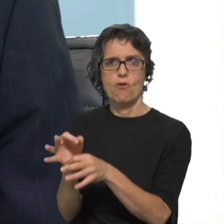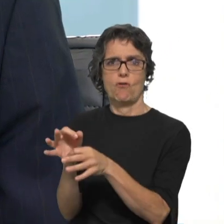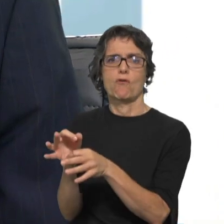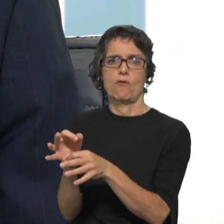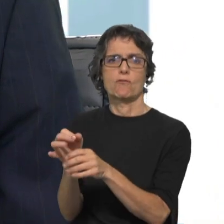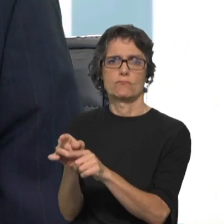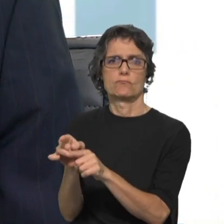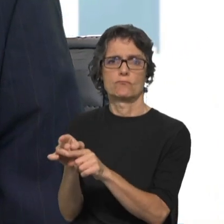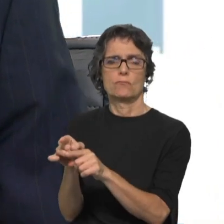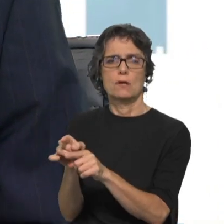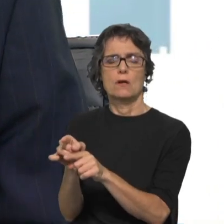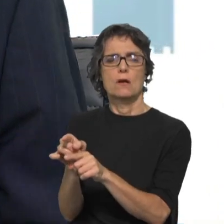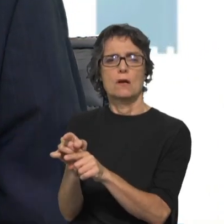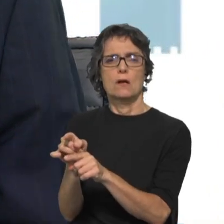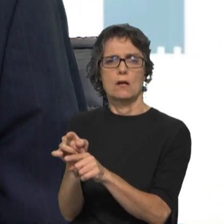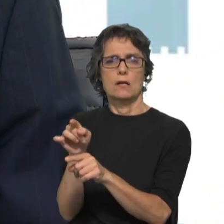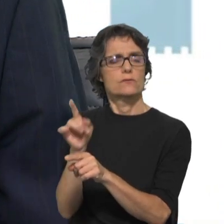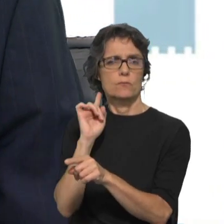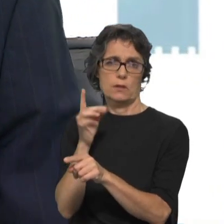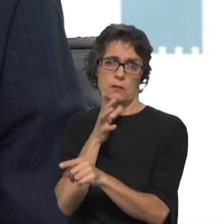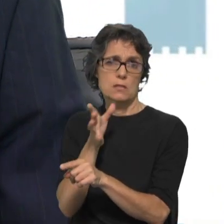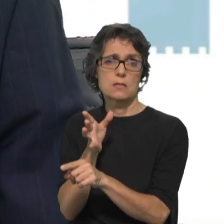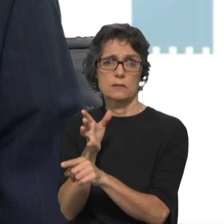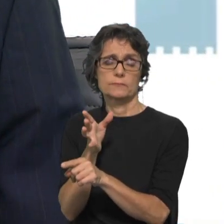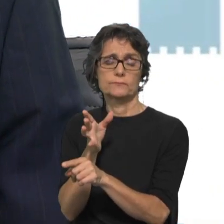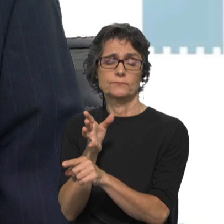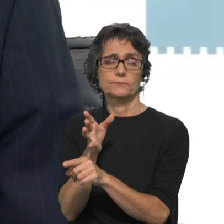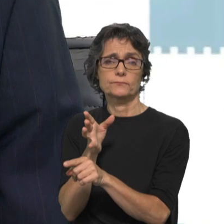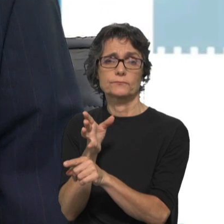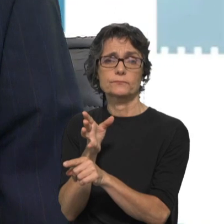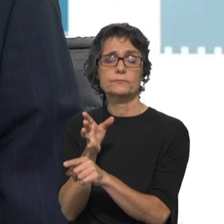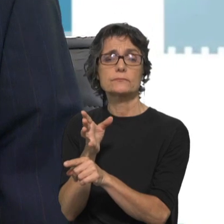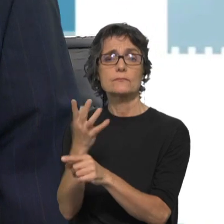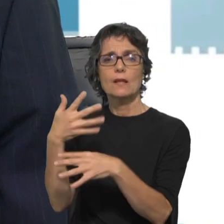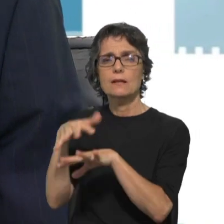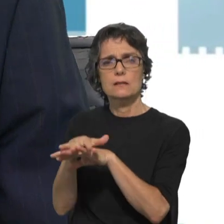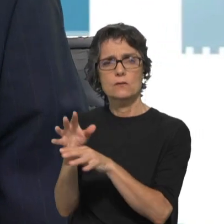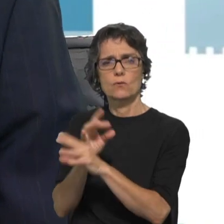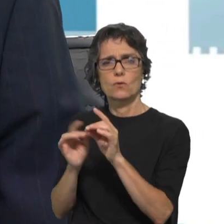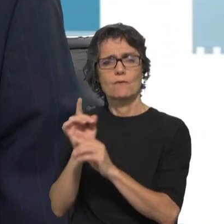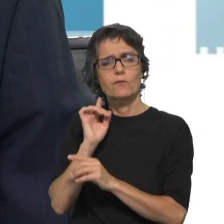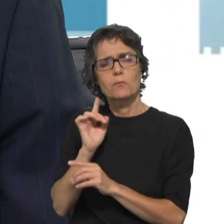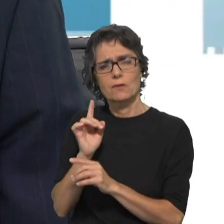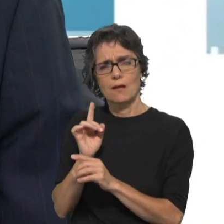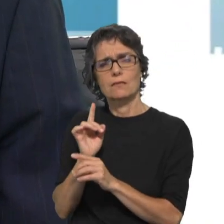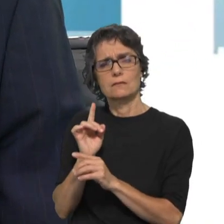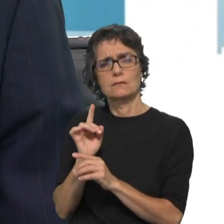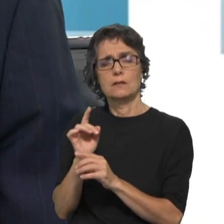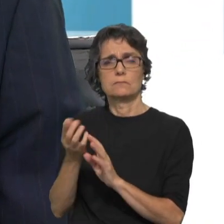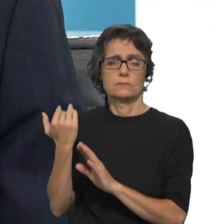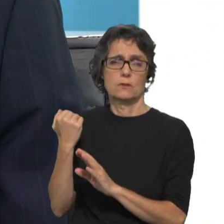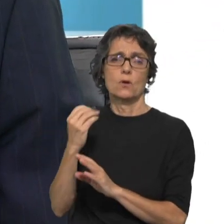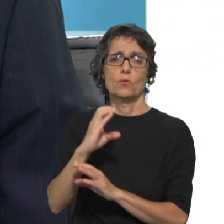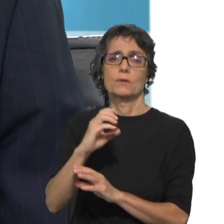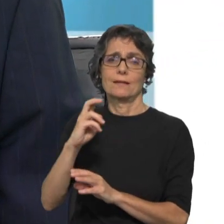vezes ressaltamos, de facto, e sem dúvida nenhuma que foi essencial, a nossa integração na então Comunidade Económica Europeia, mas